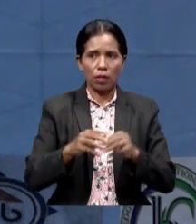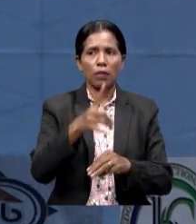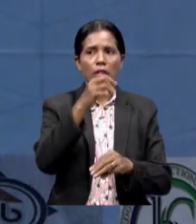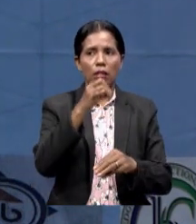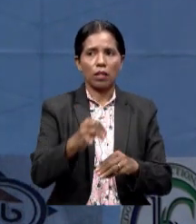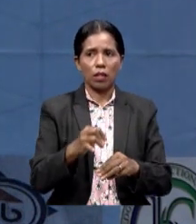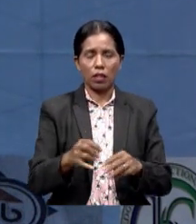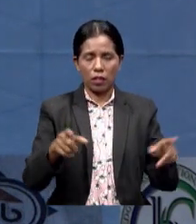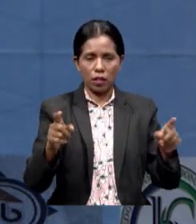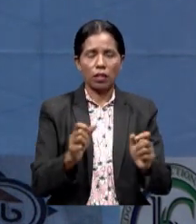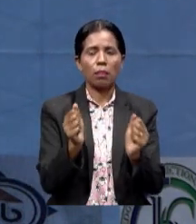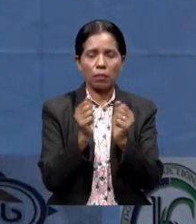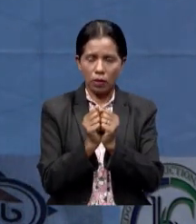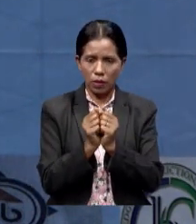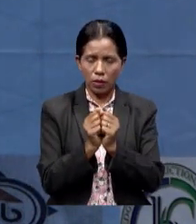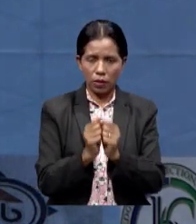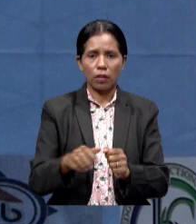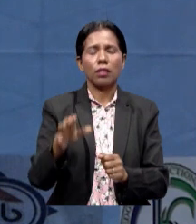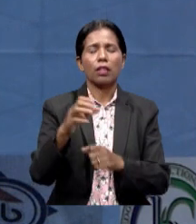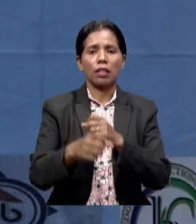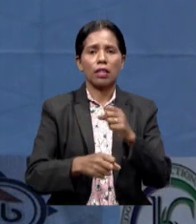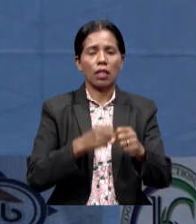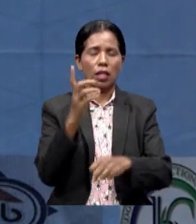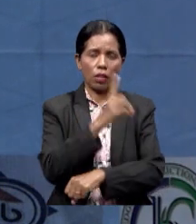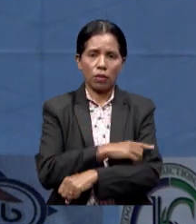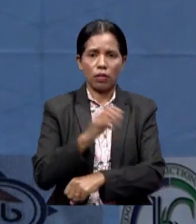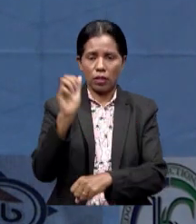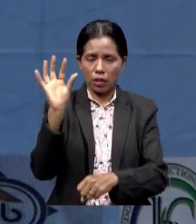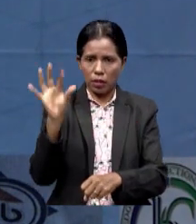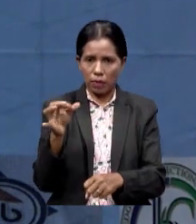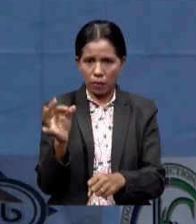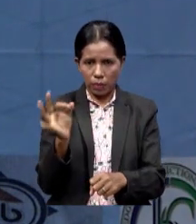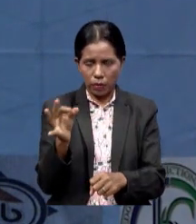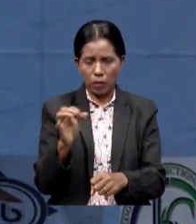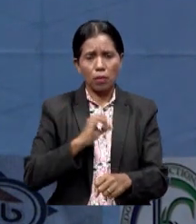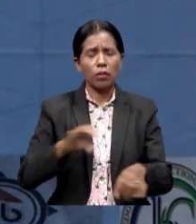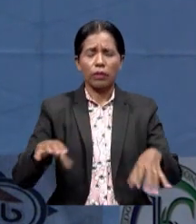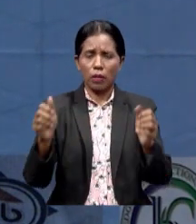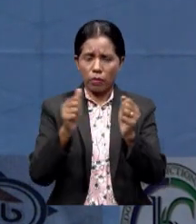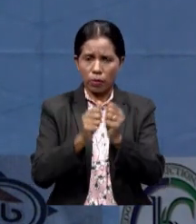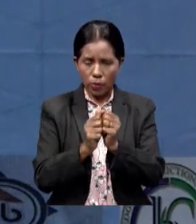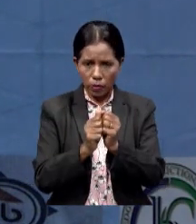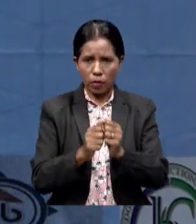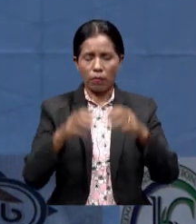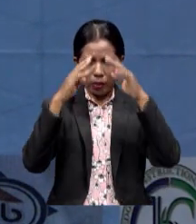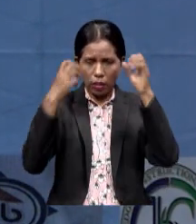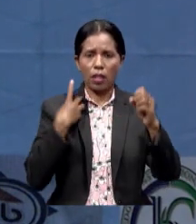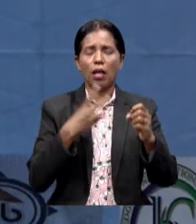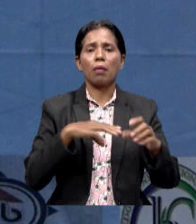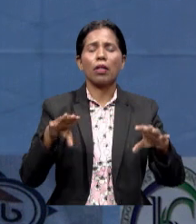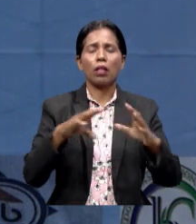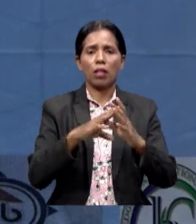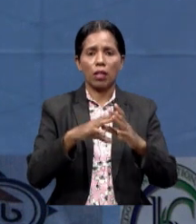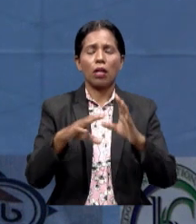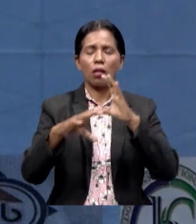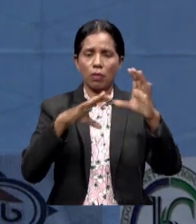durante 100 dias ao nosso serviço muito com o vice-presidente Sira Roto a tu ame a rua a comunicação um